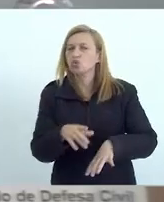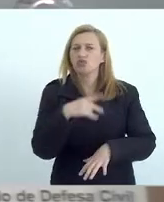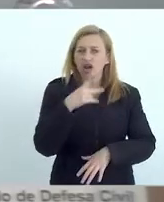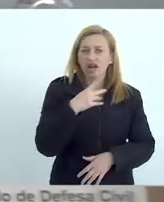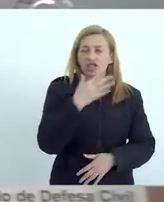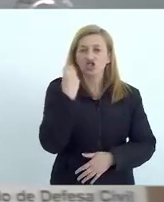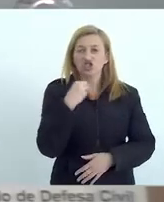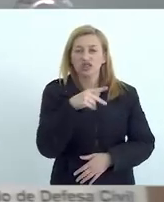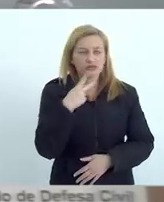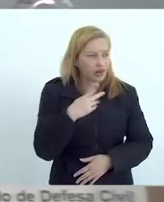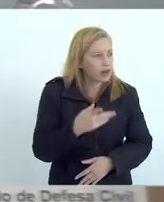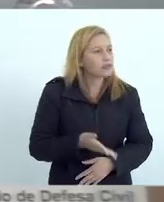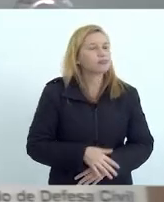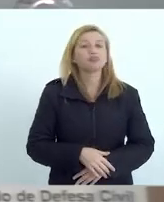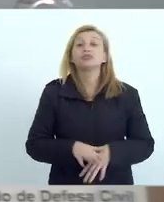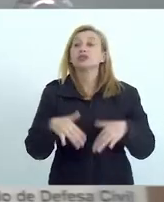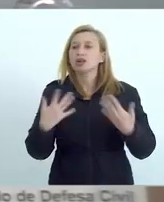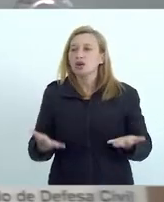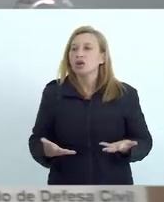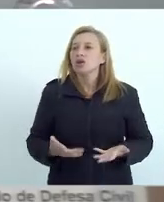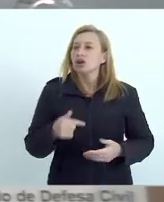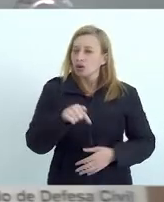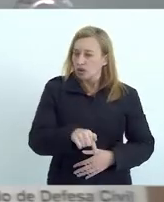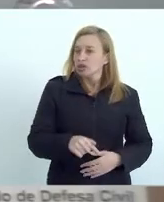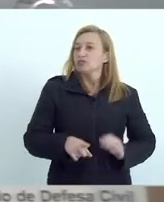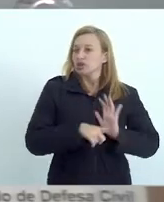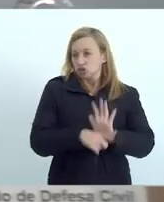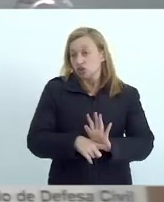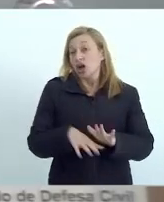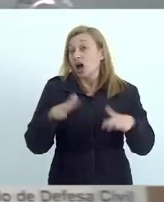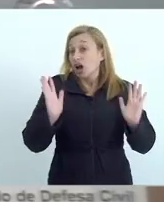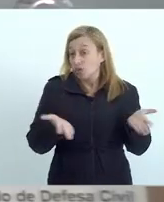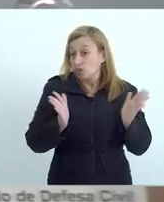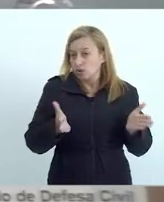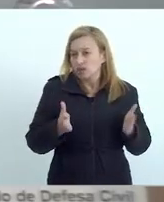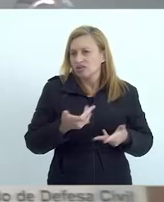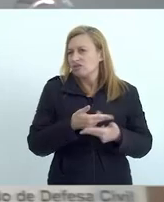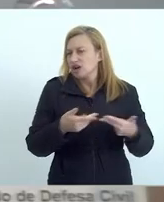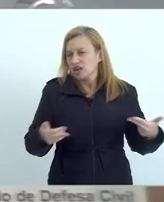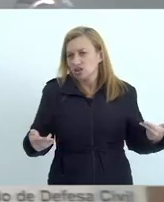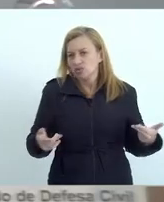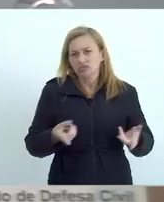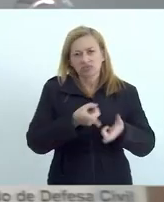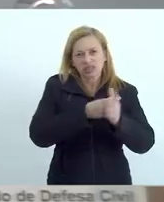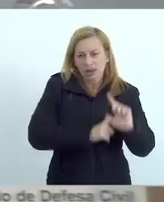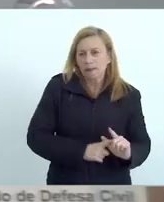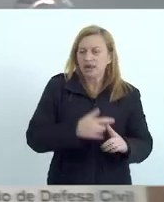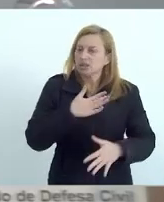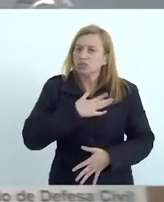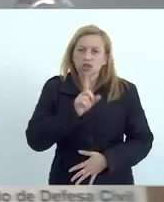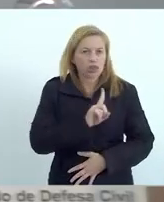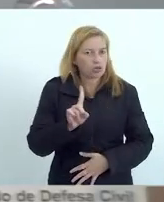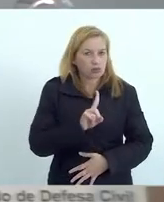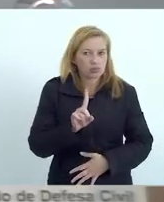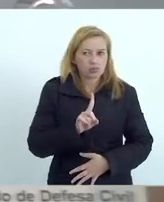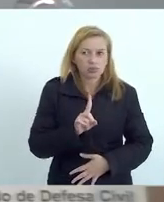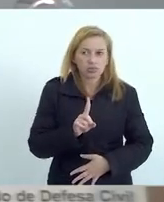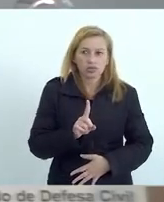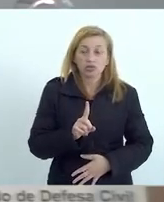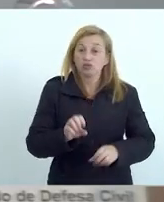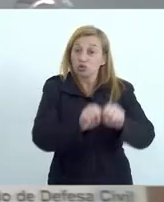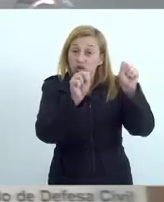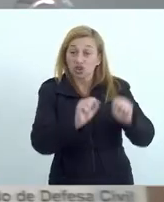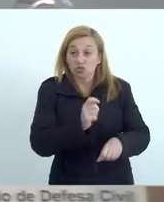isso bom então eu tô aqui para ajudar agora muita coisa não depende de mim nós estamos em pleno